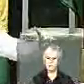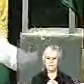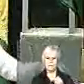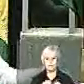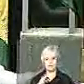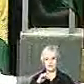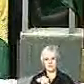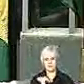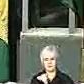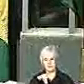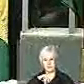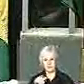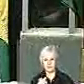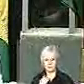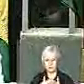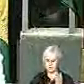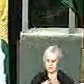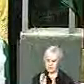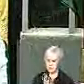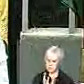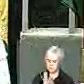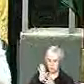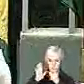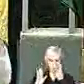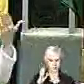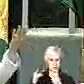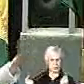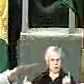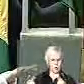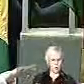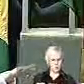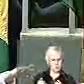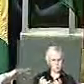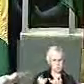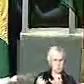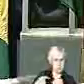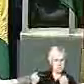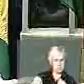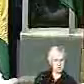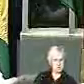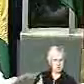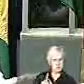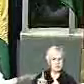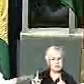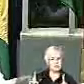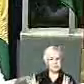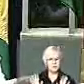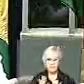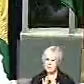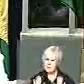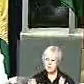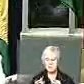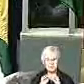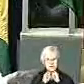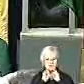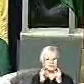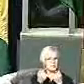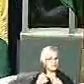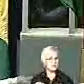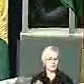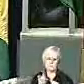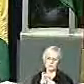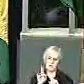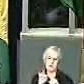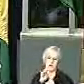CNPJ dos nossos adversários, como se precisassem disto. Nem os nossos adversários, nem ninguém precisava de